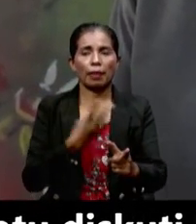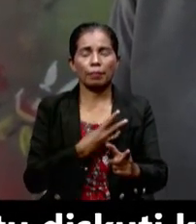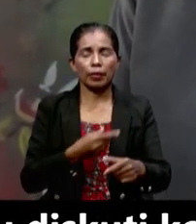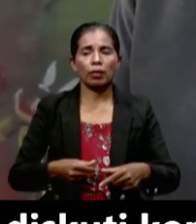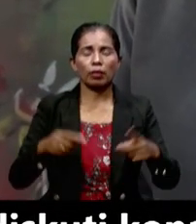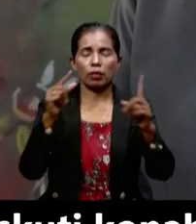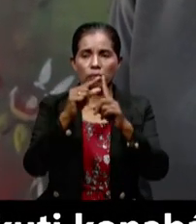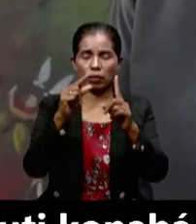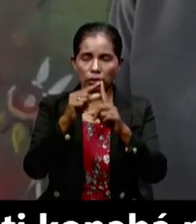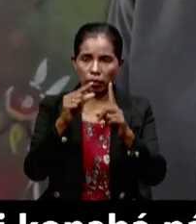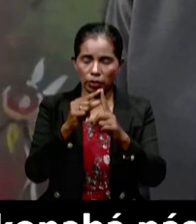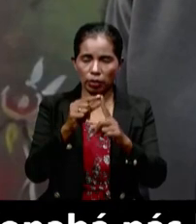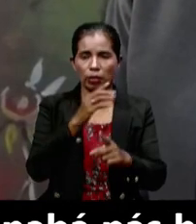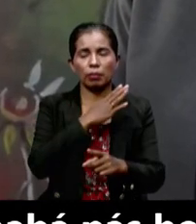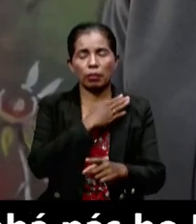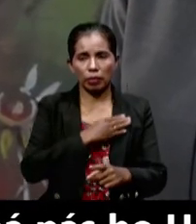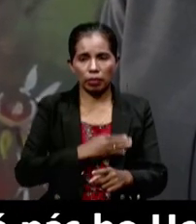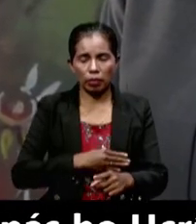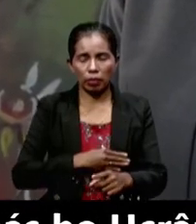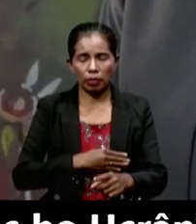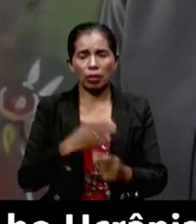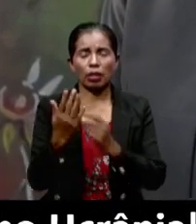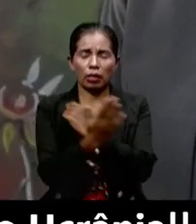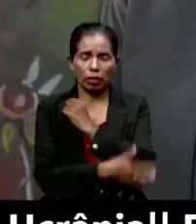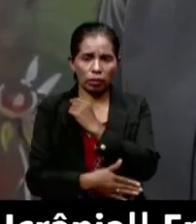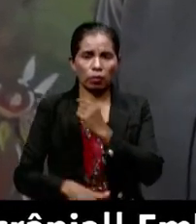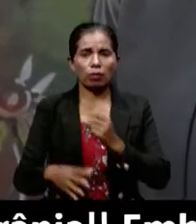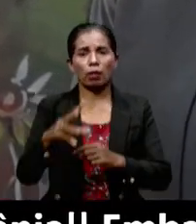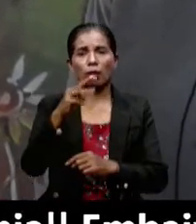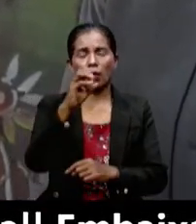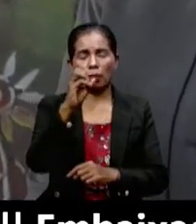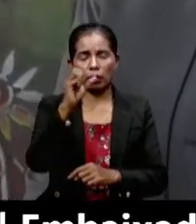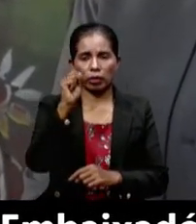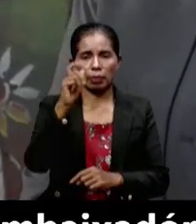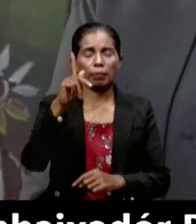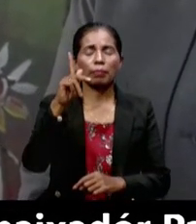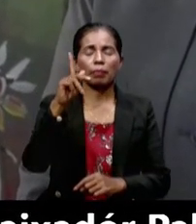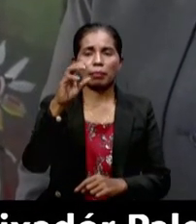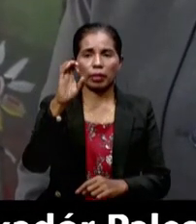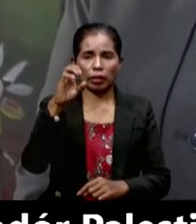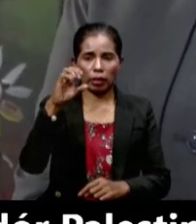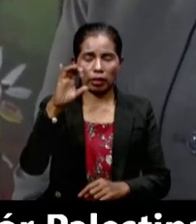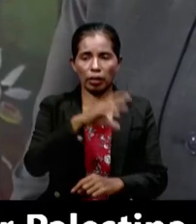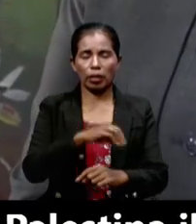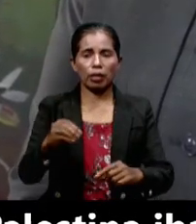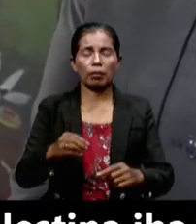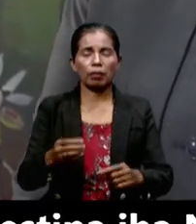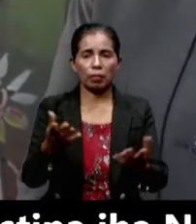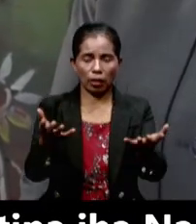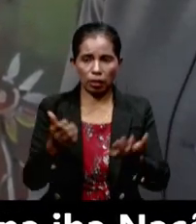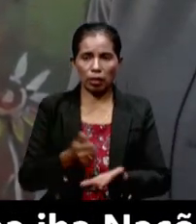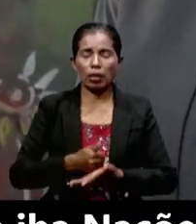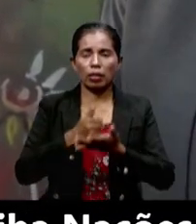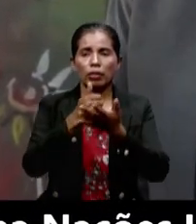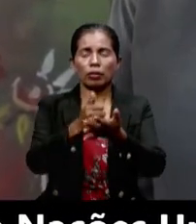pelos actos de solidariedade que Moçambique, não só conosco, nós ouvimos como Moçambique ficou